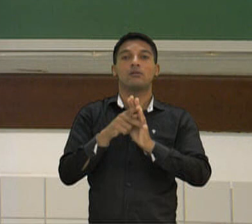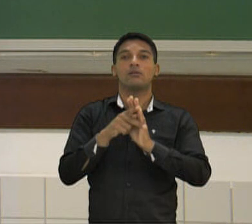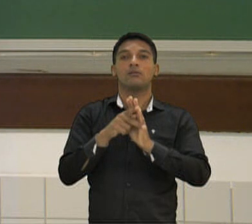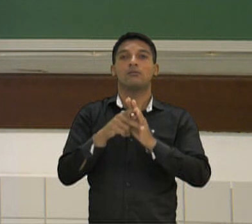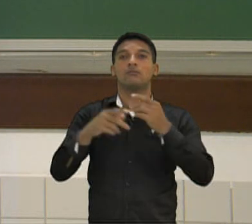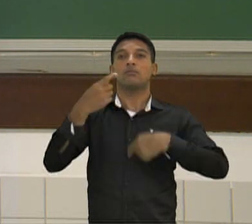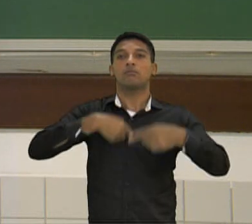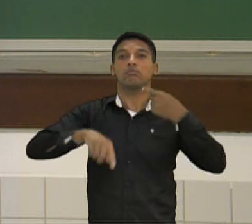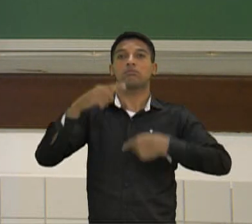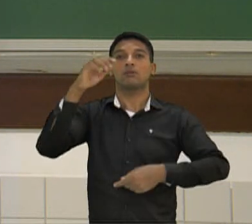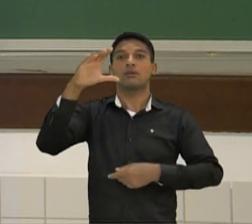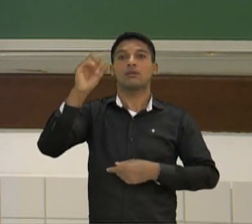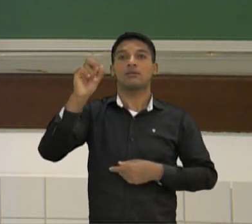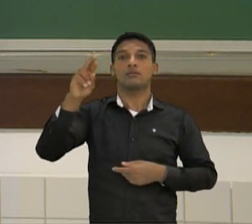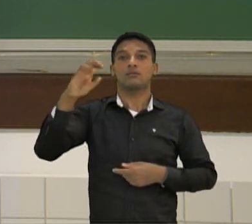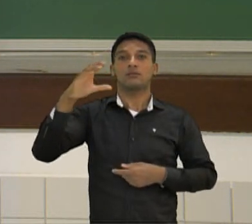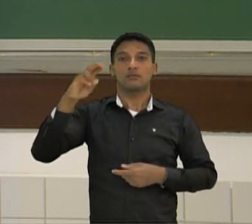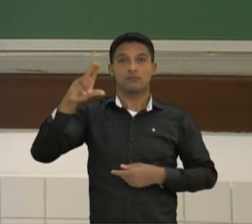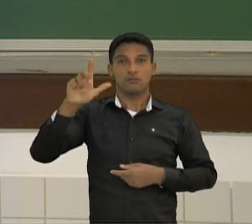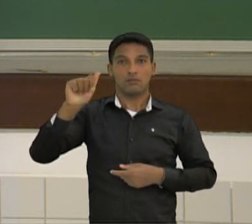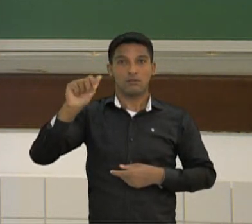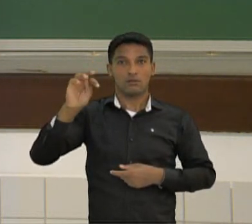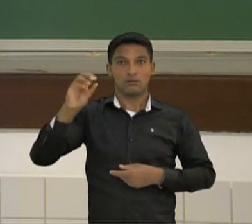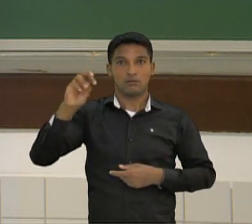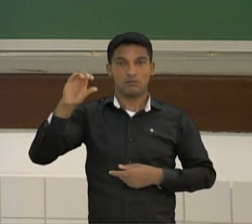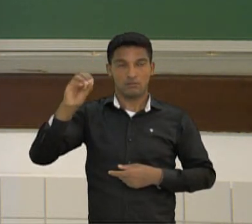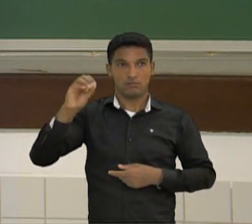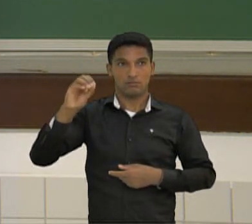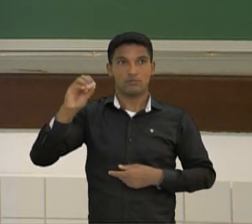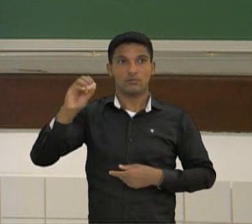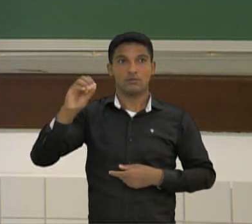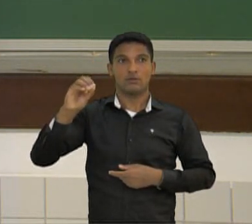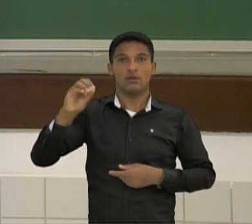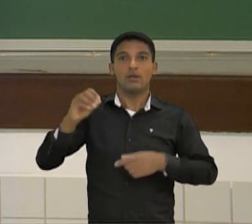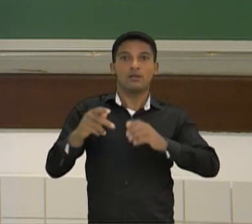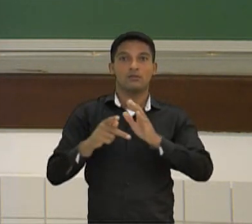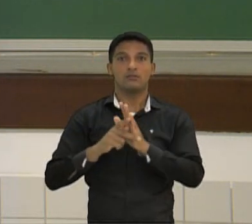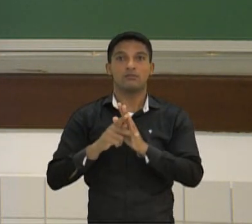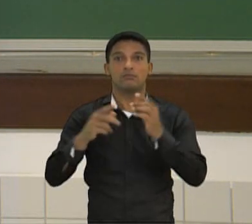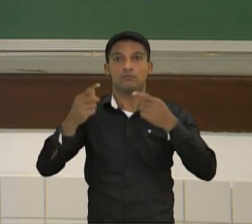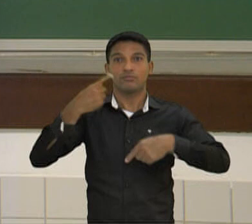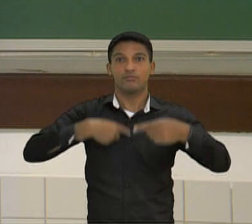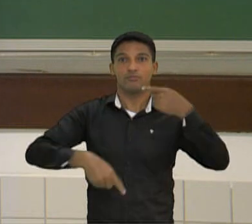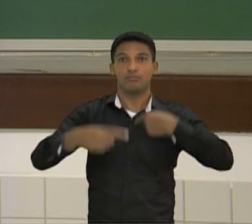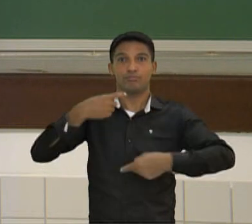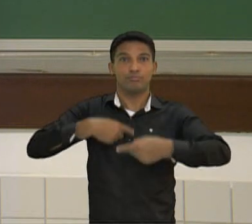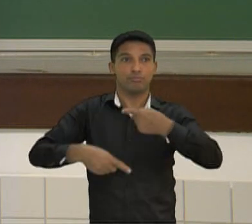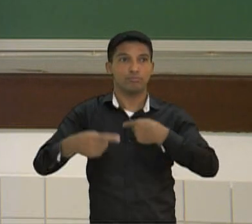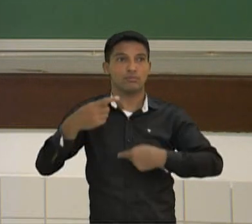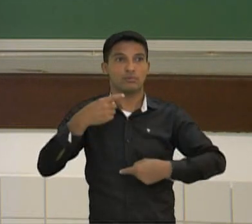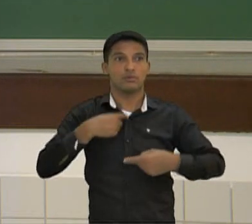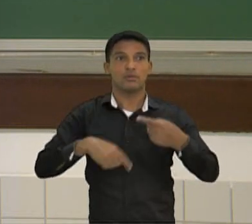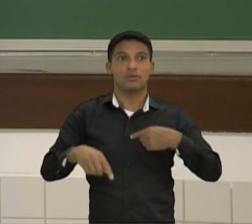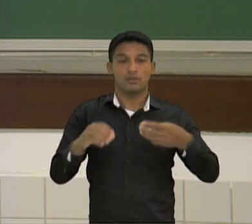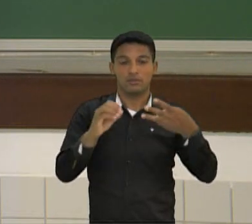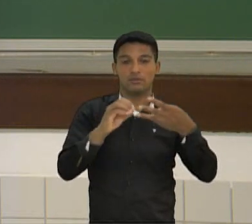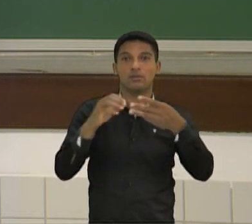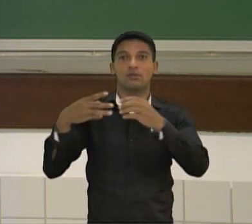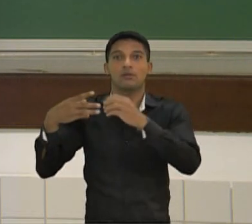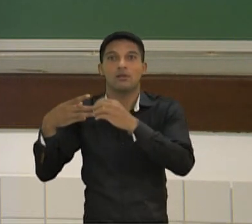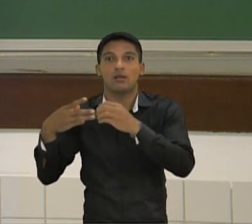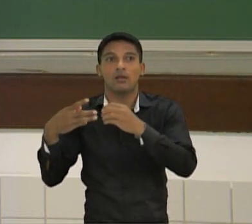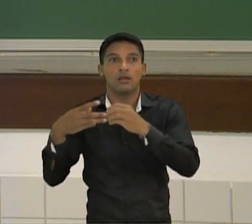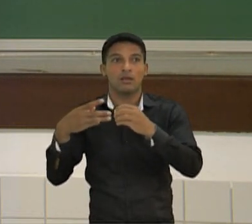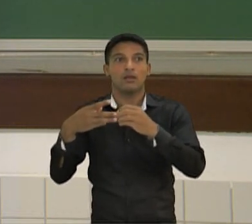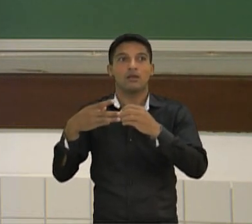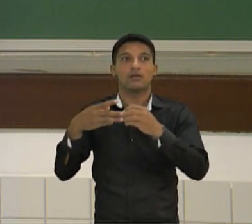transportar também ali os macrófagos, as células de defesa, os leucócitos, tá? Então, ele vai fazer o transporte de